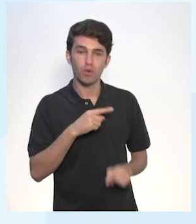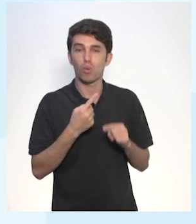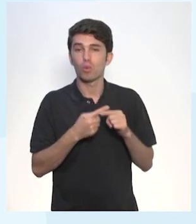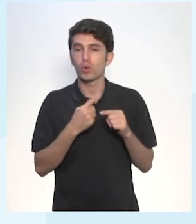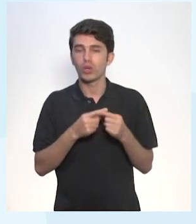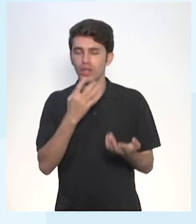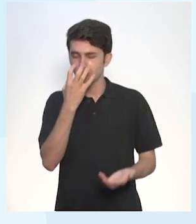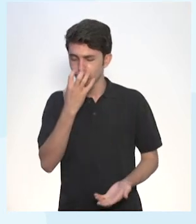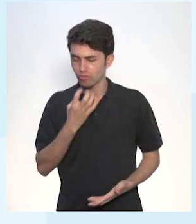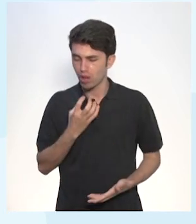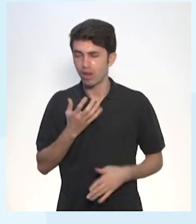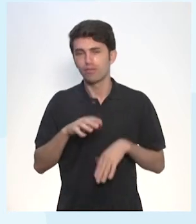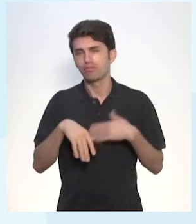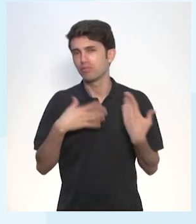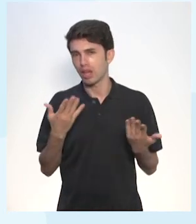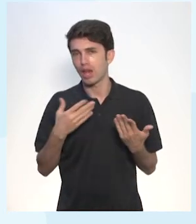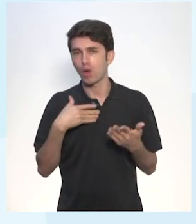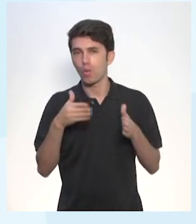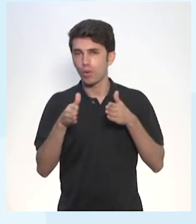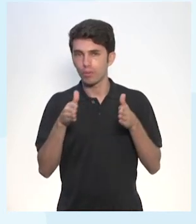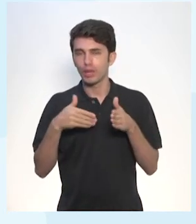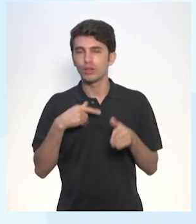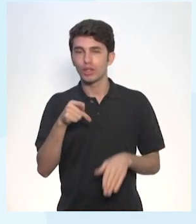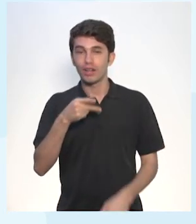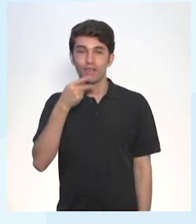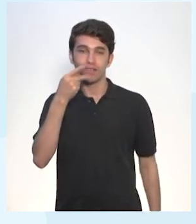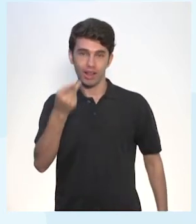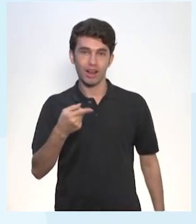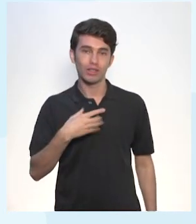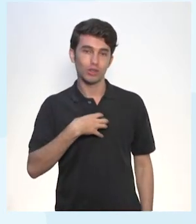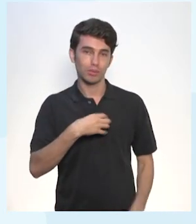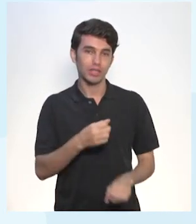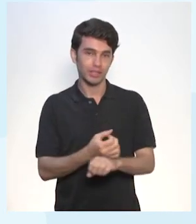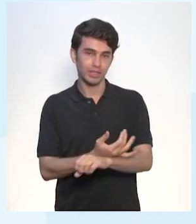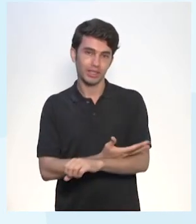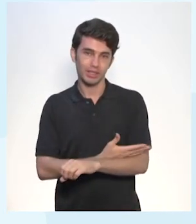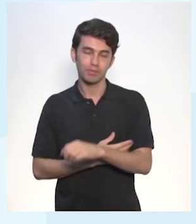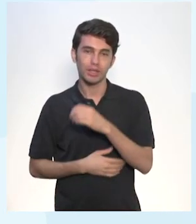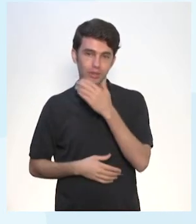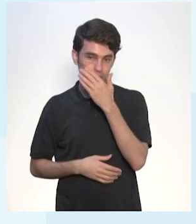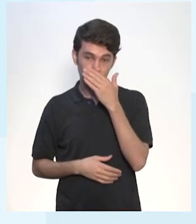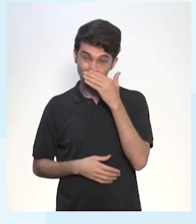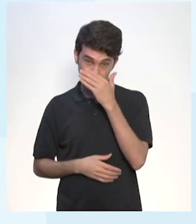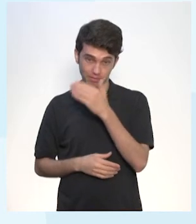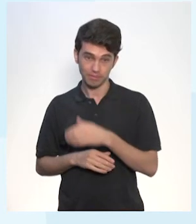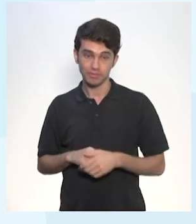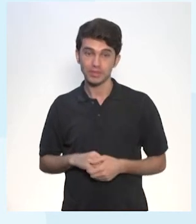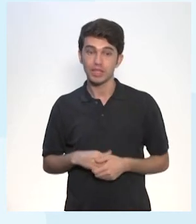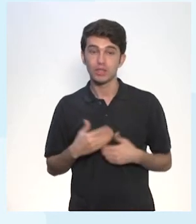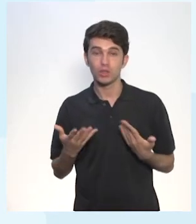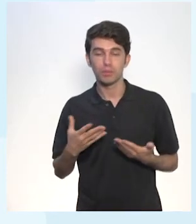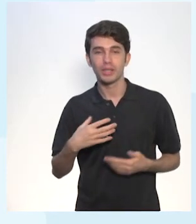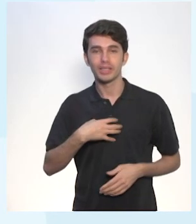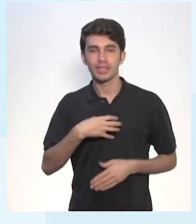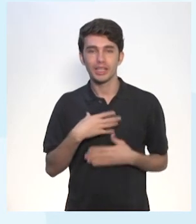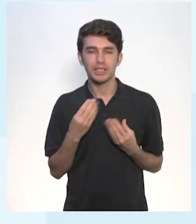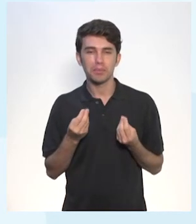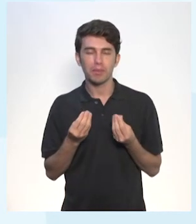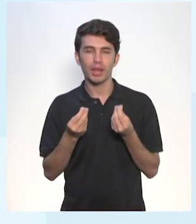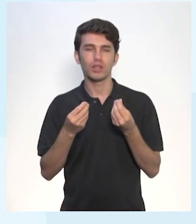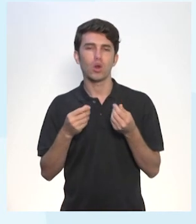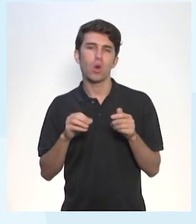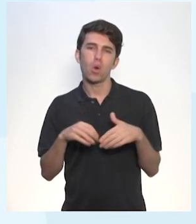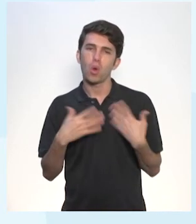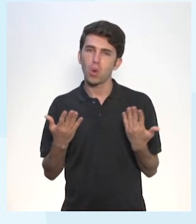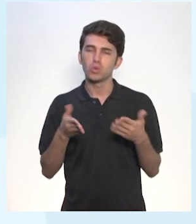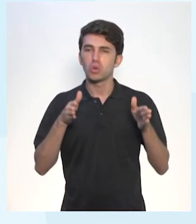com raiva. Enfim, é o momento dele falar sobre essa emoção, sobre essa sensação ou sobre